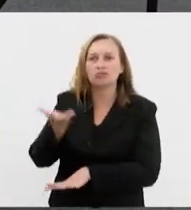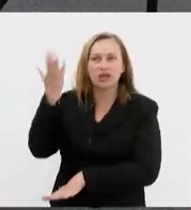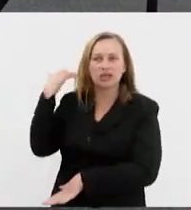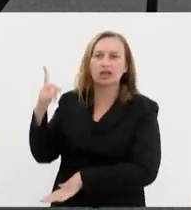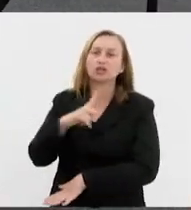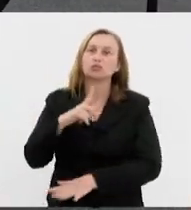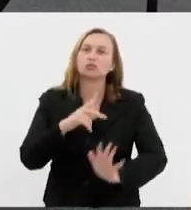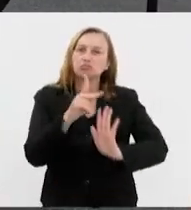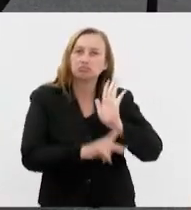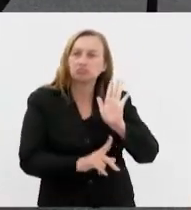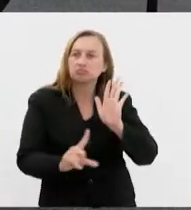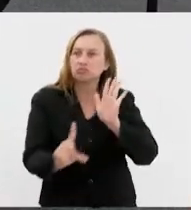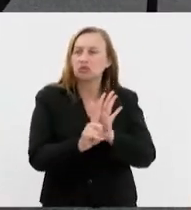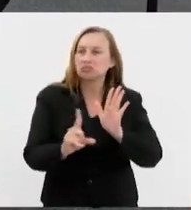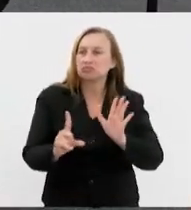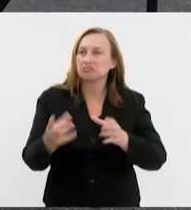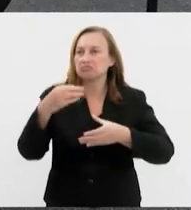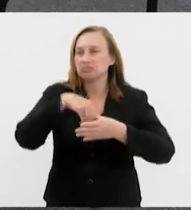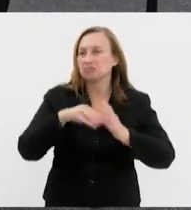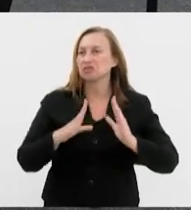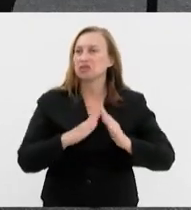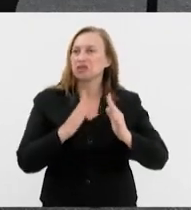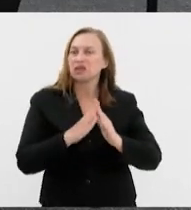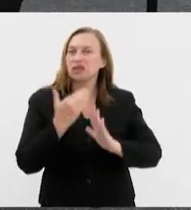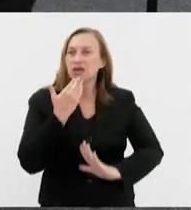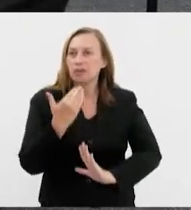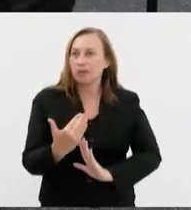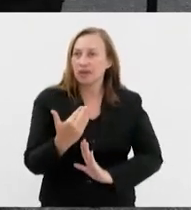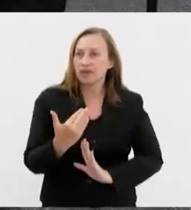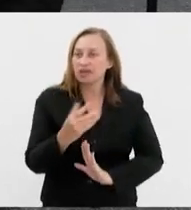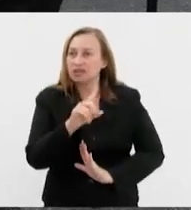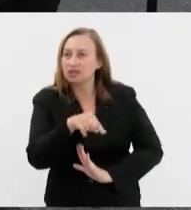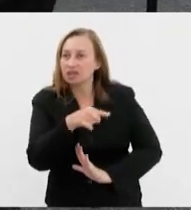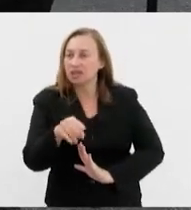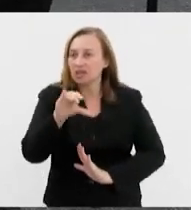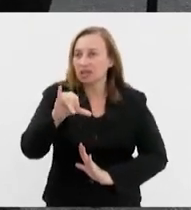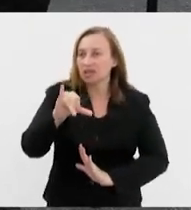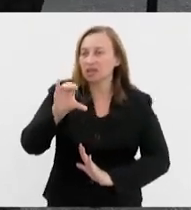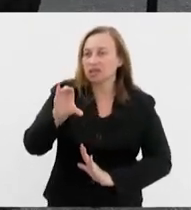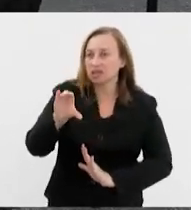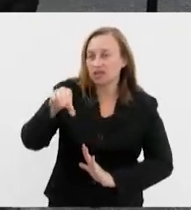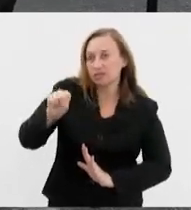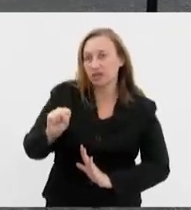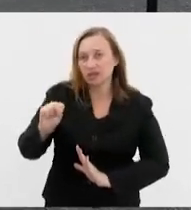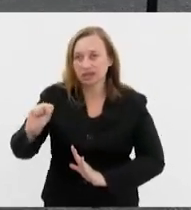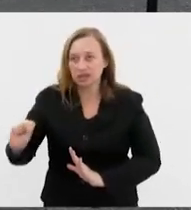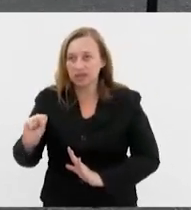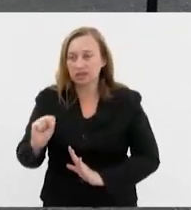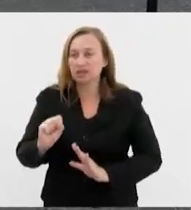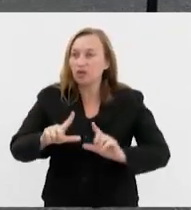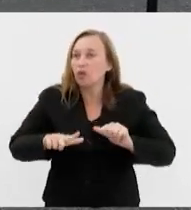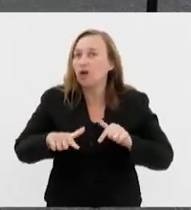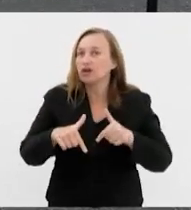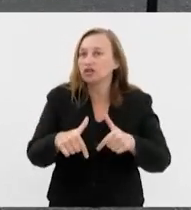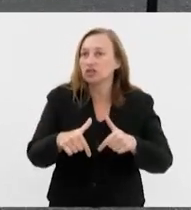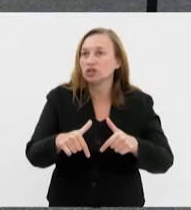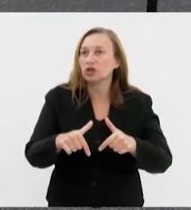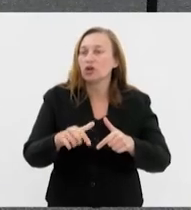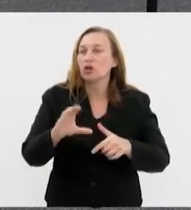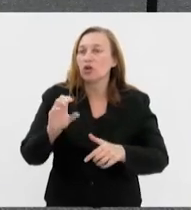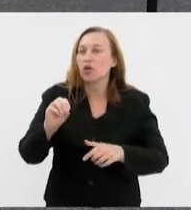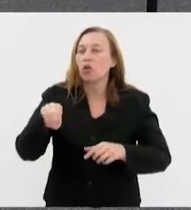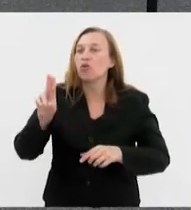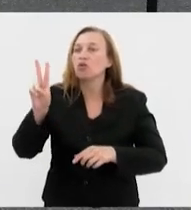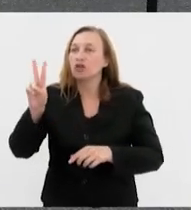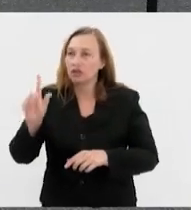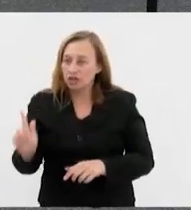nessa casa que pede que a gente zere o ICMS nas rações para ONGs e